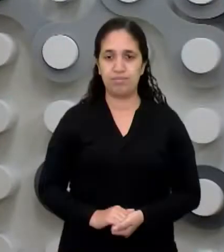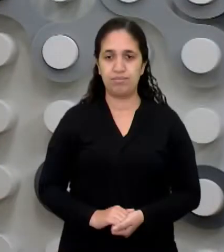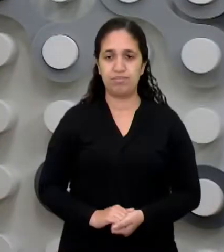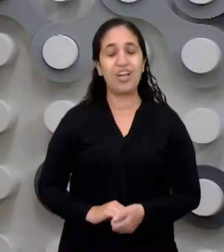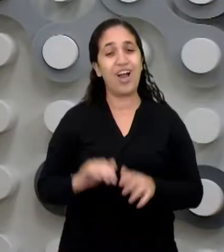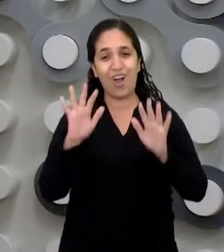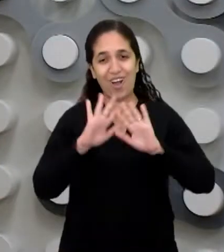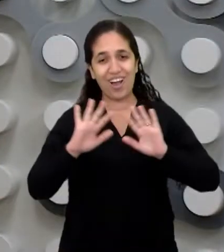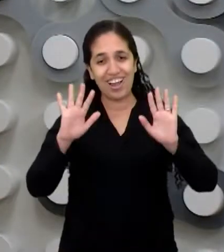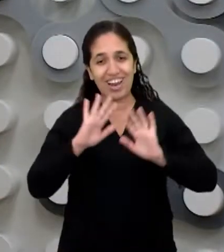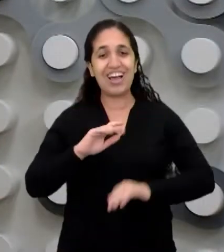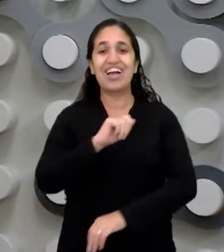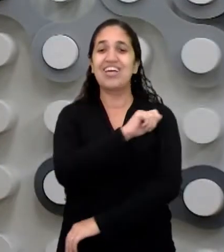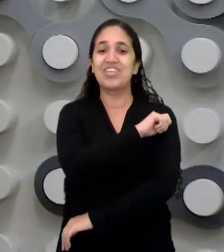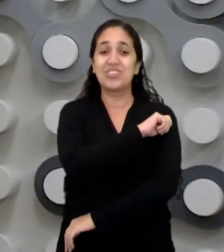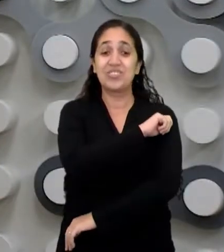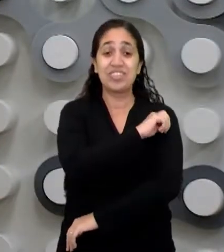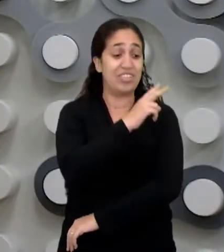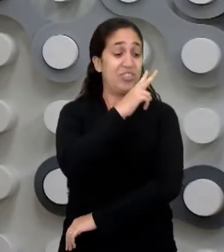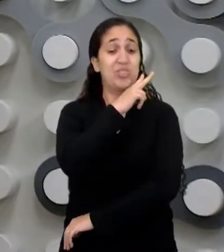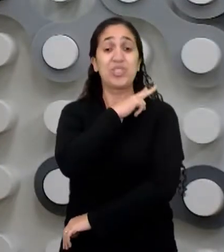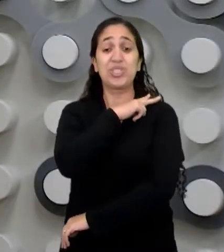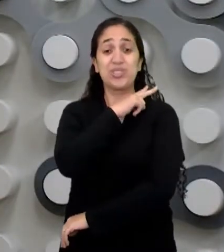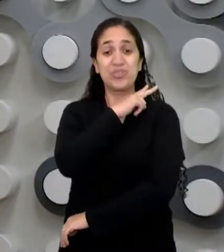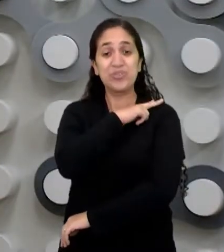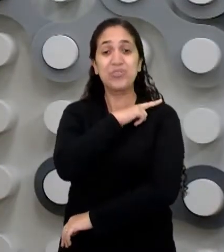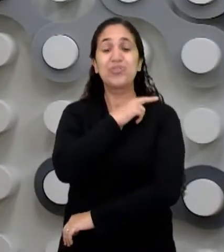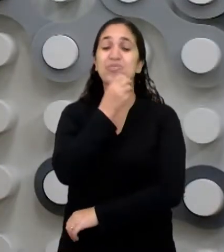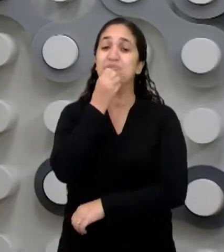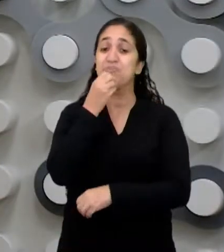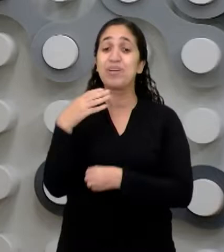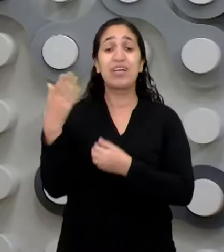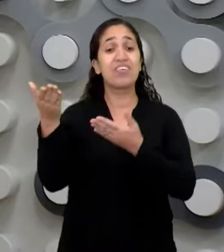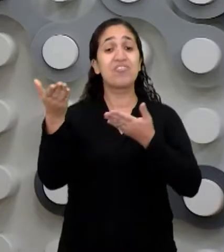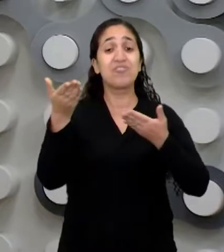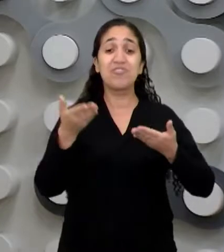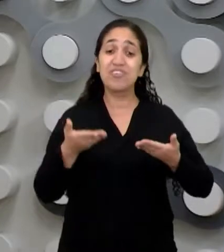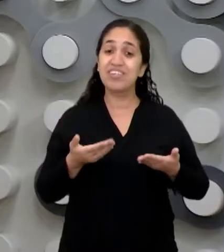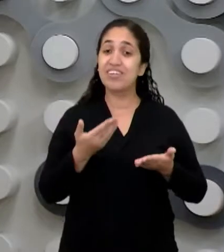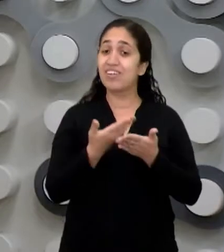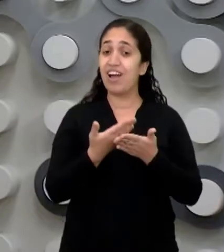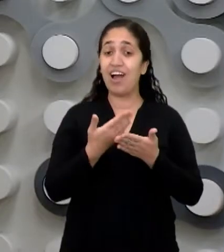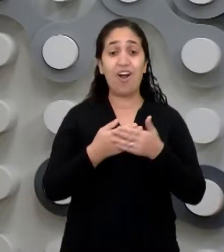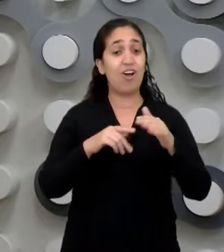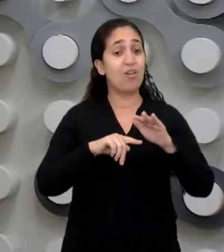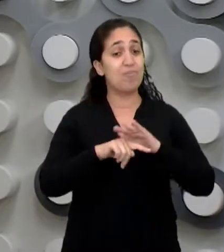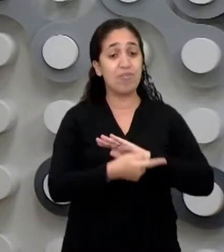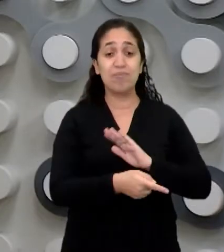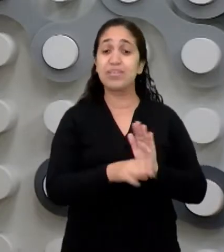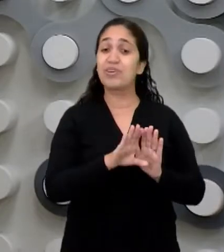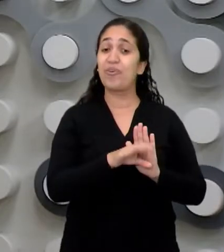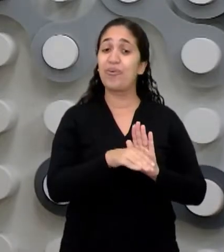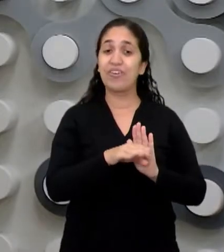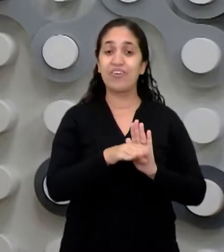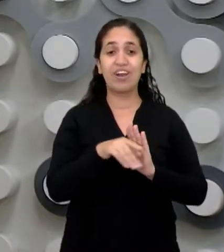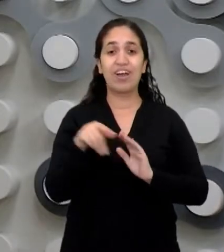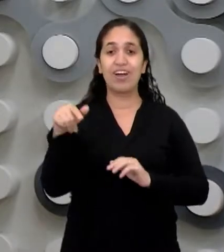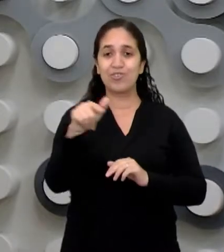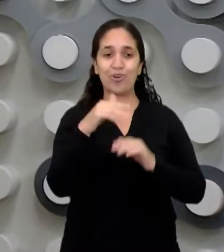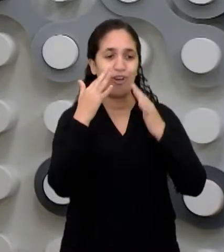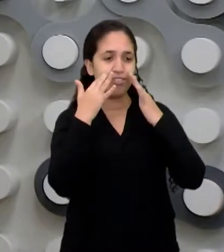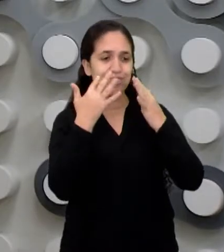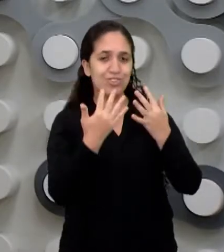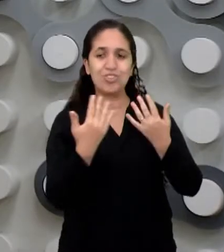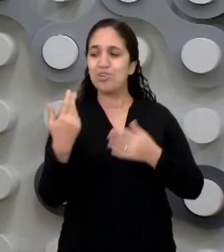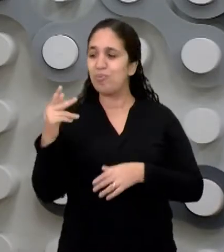Olá a todos os estudantes da segunda série do ensino médio, sejam bem-vindos a mais uma aula do aprofundamento curricular. Todos que estão assistindo, os professores,